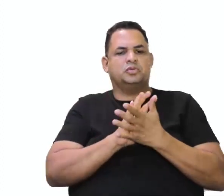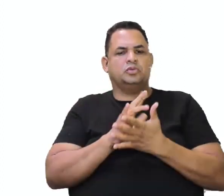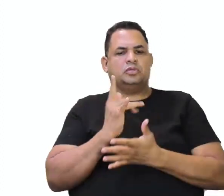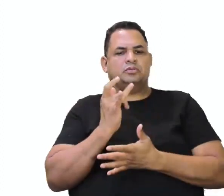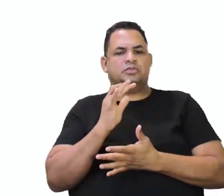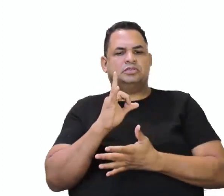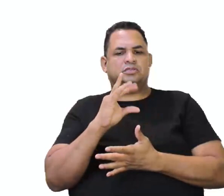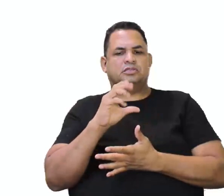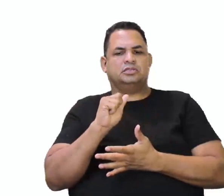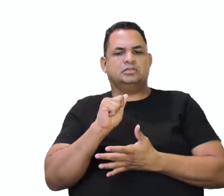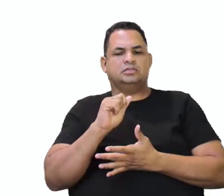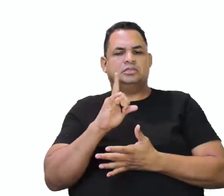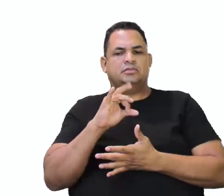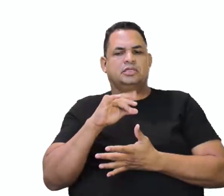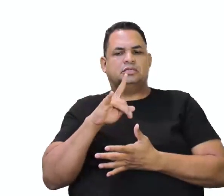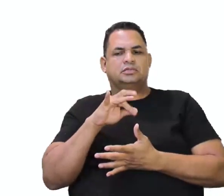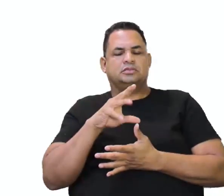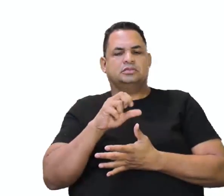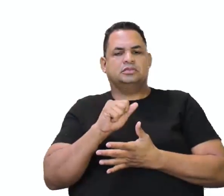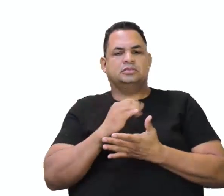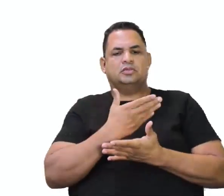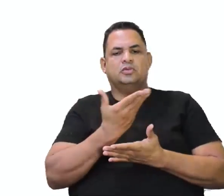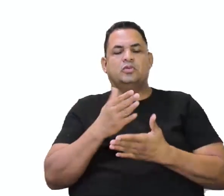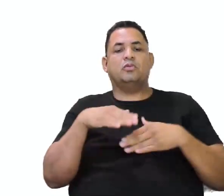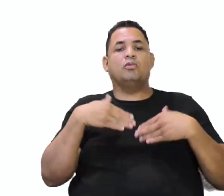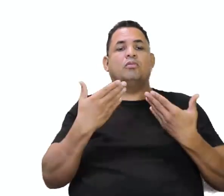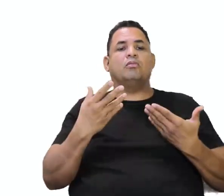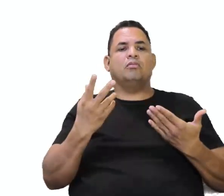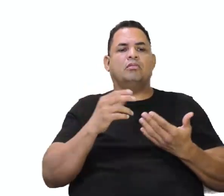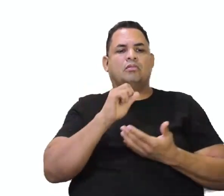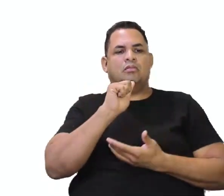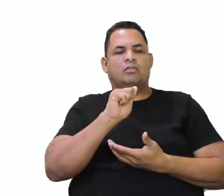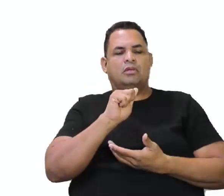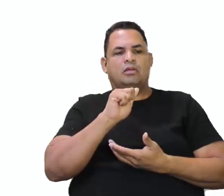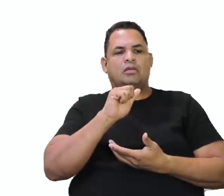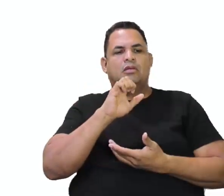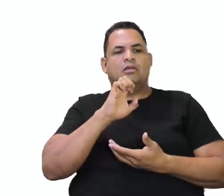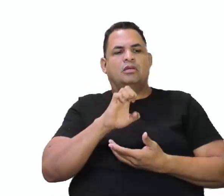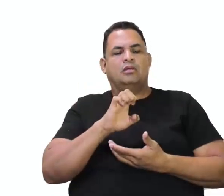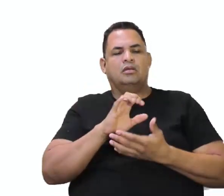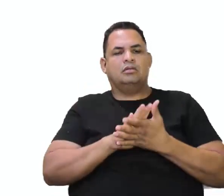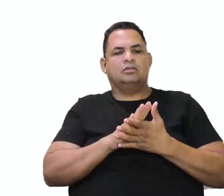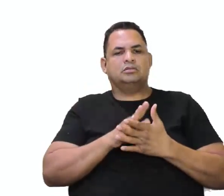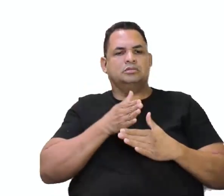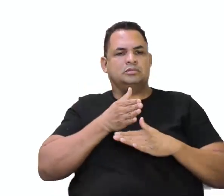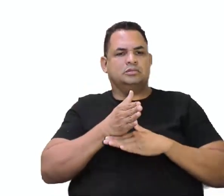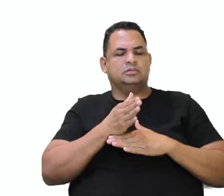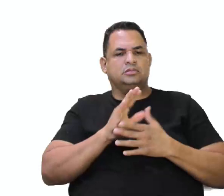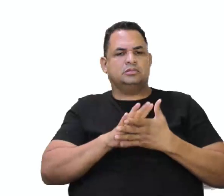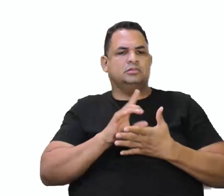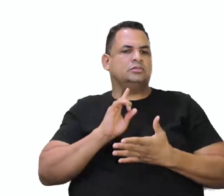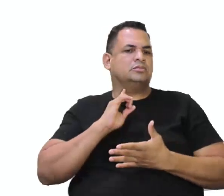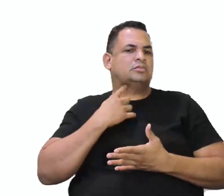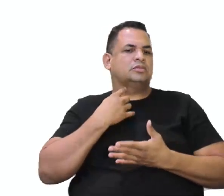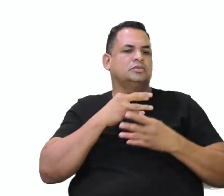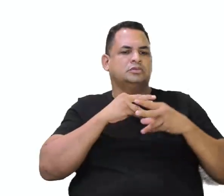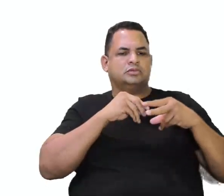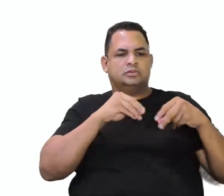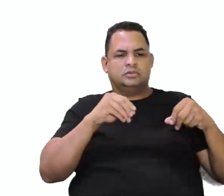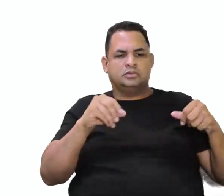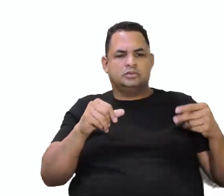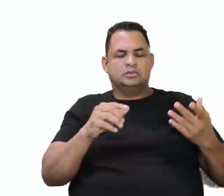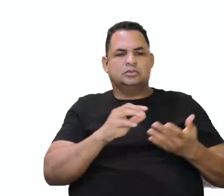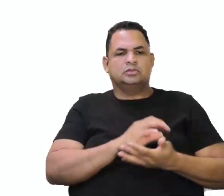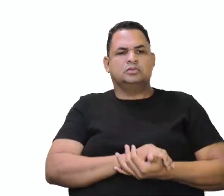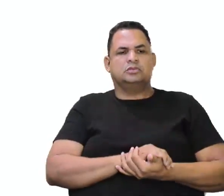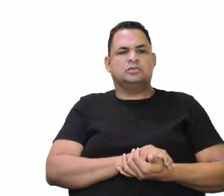e pesticidas. Qual desses eventos de A a E vão ser diretamente ligados à poluição do solo?